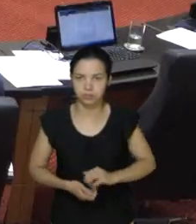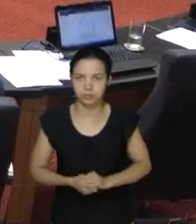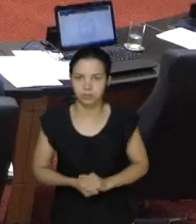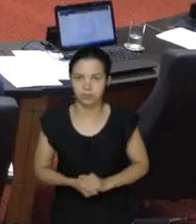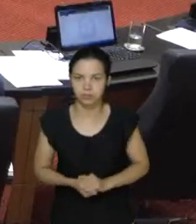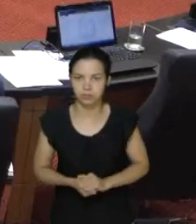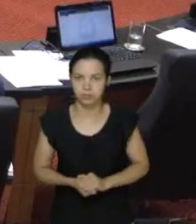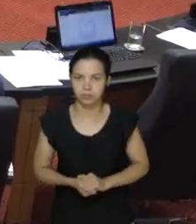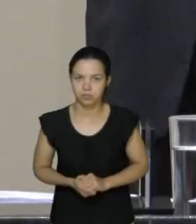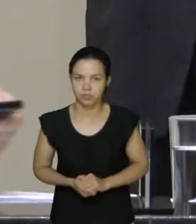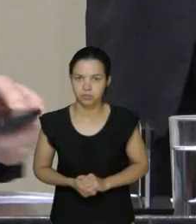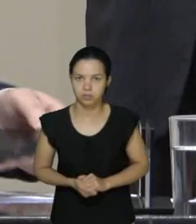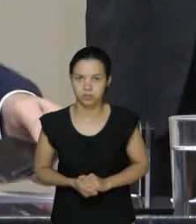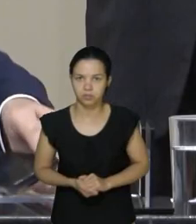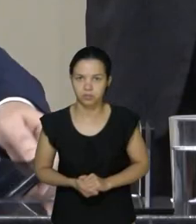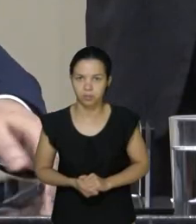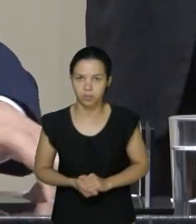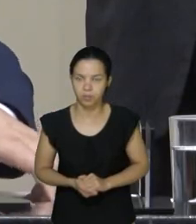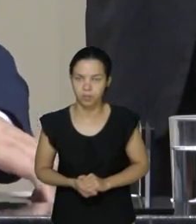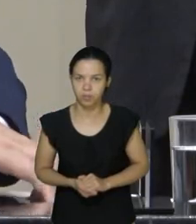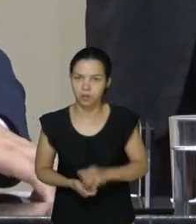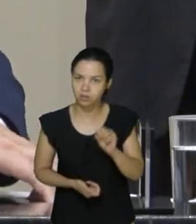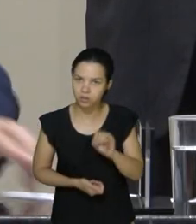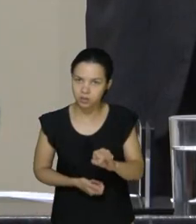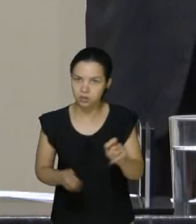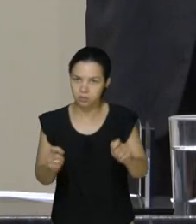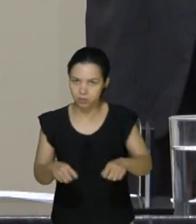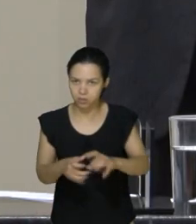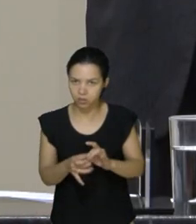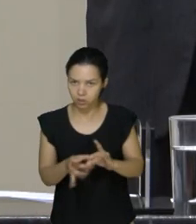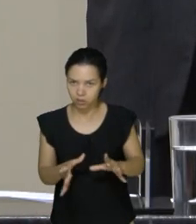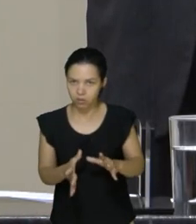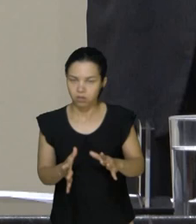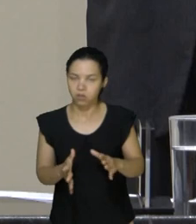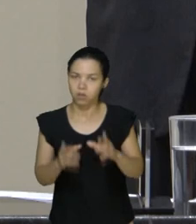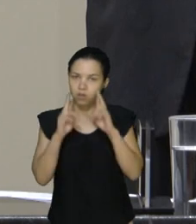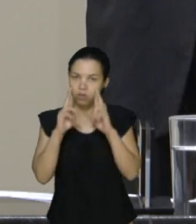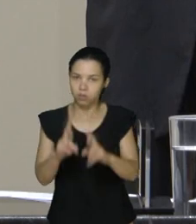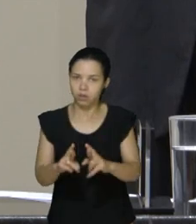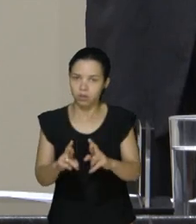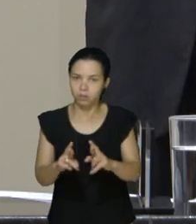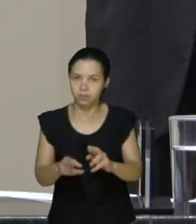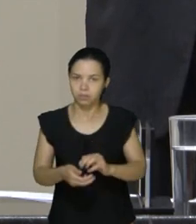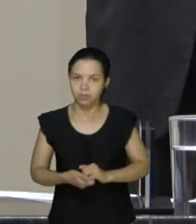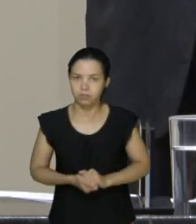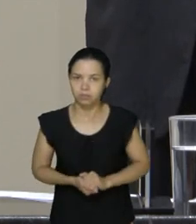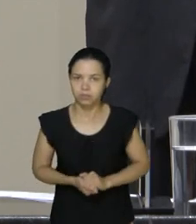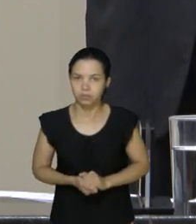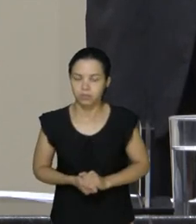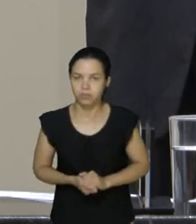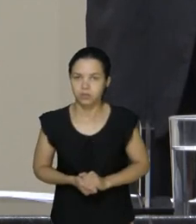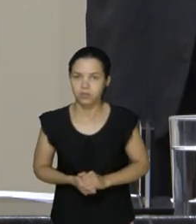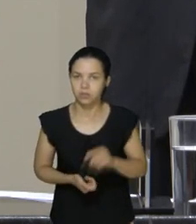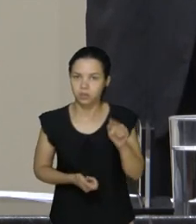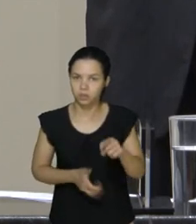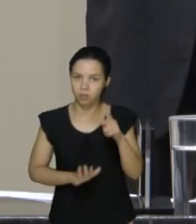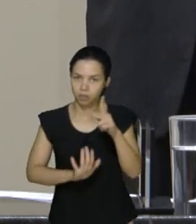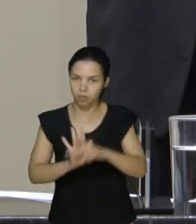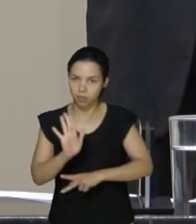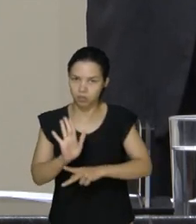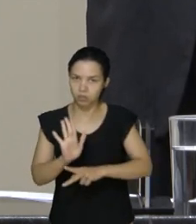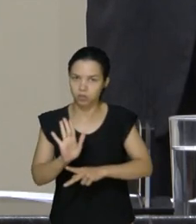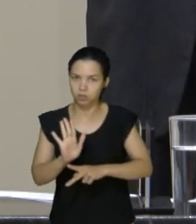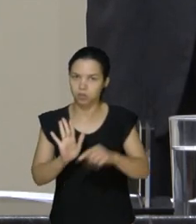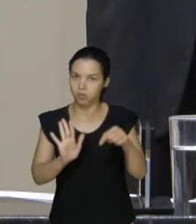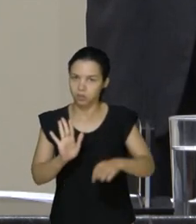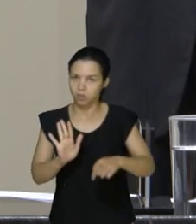Deputado, se me permite, com todo respeito, né, a questão do projeto que nós votamos com